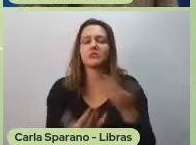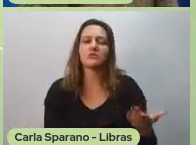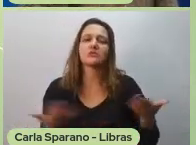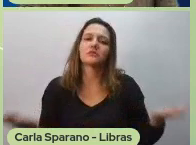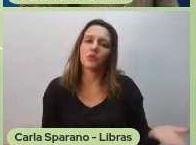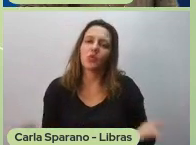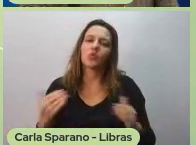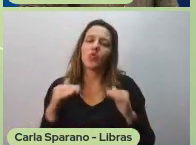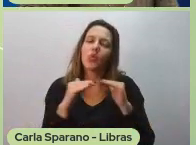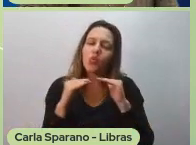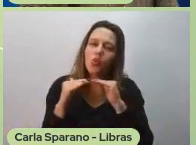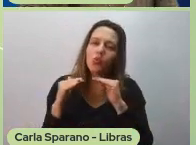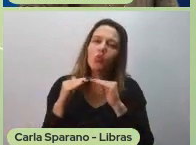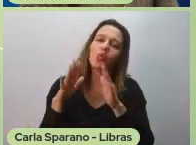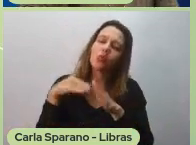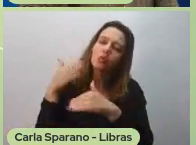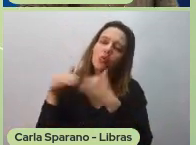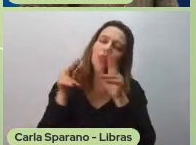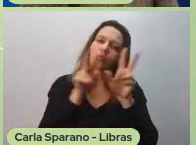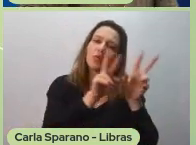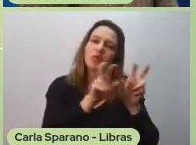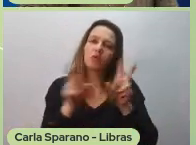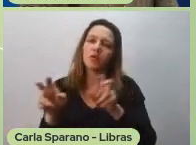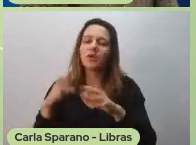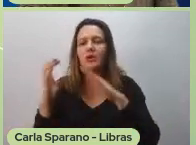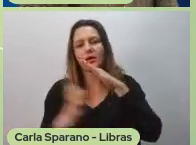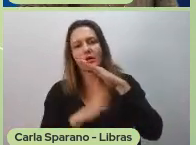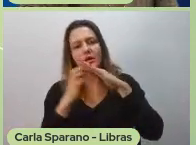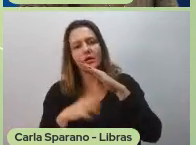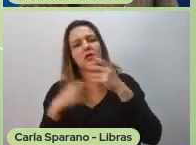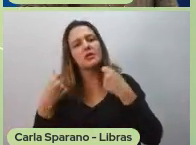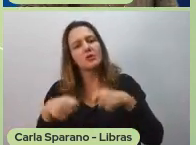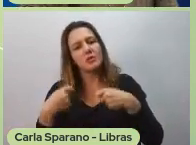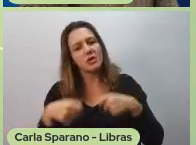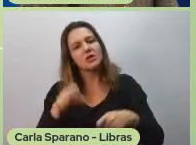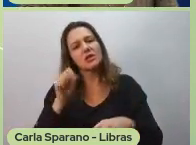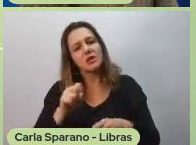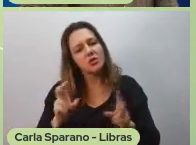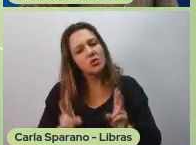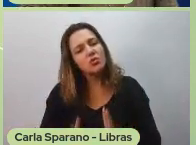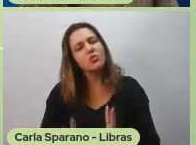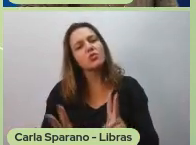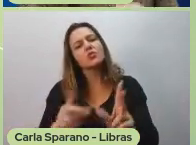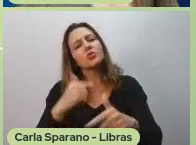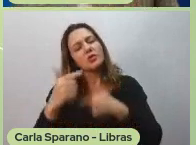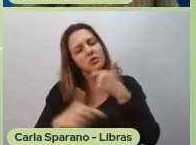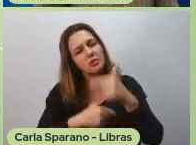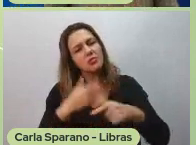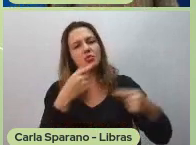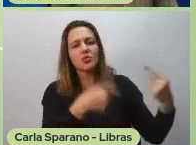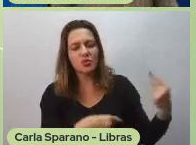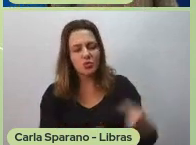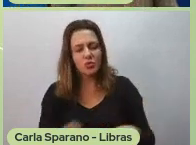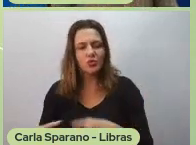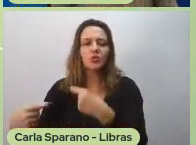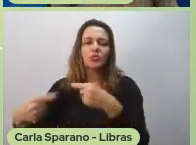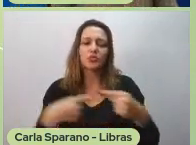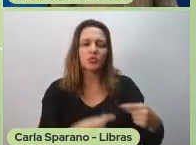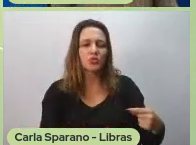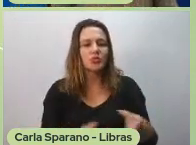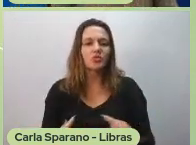nessa evolução do tema, as empresas precisam, sim, continuar trabalhando, discutindo, eliminando